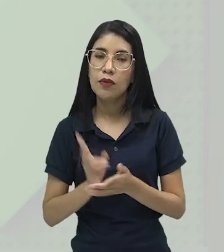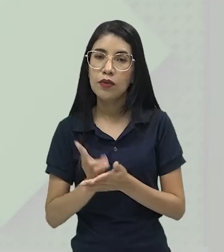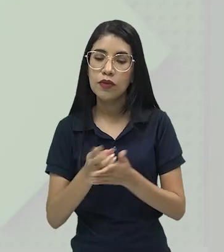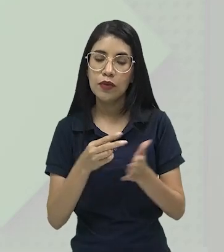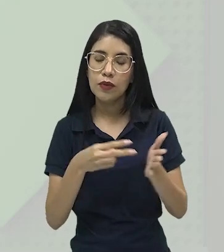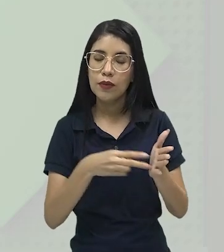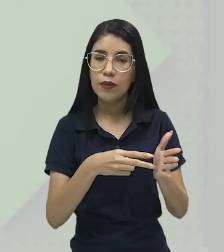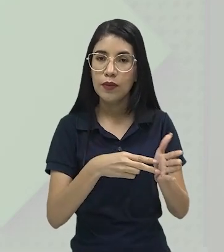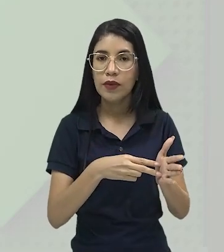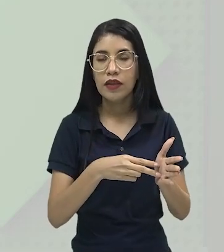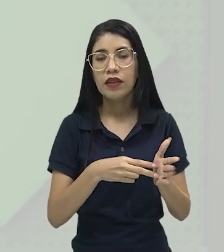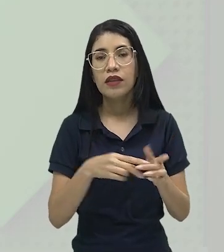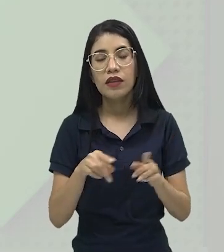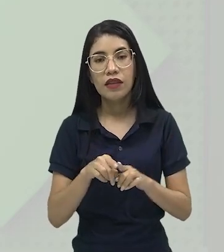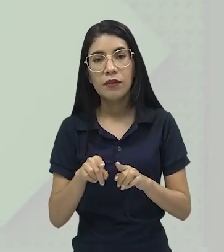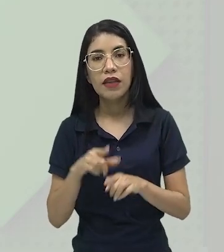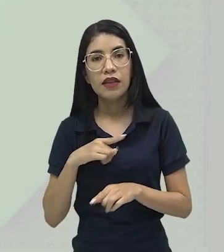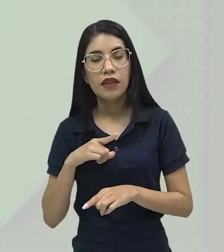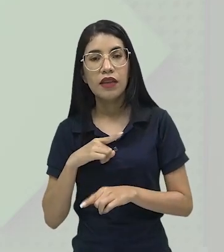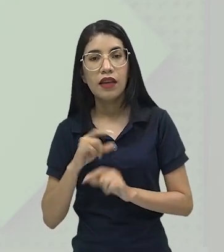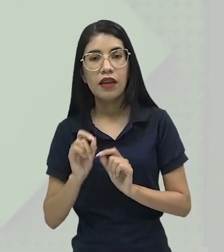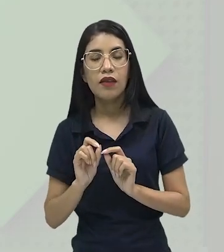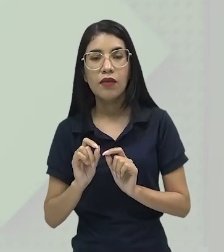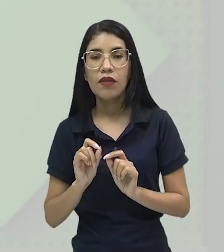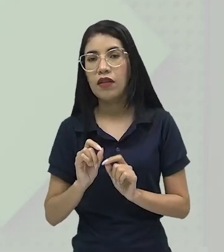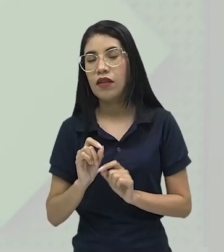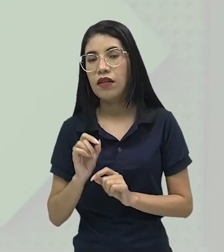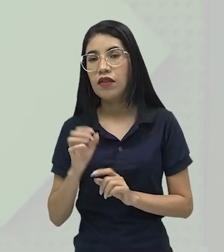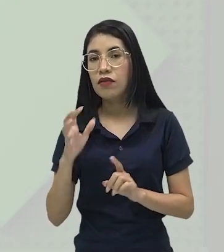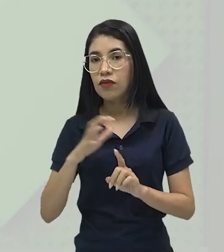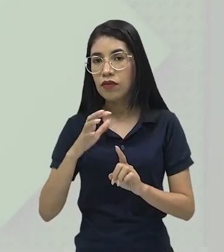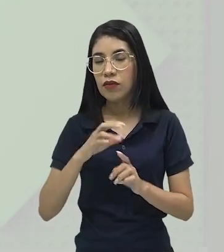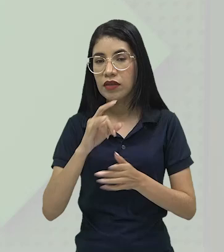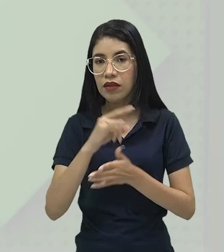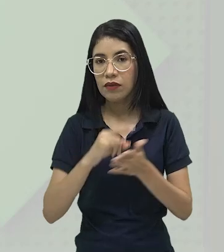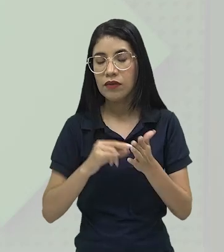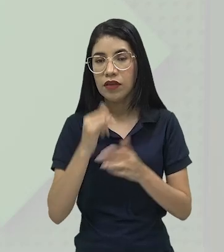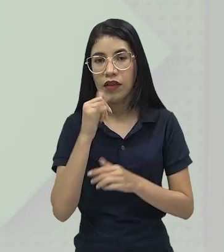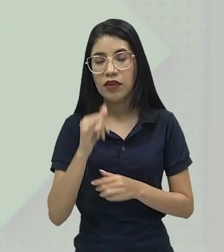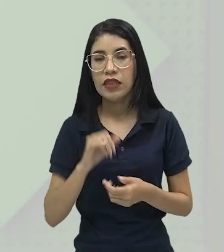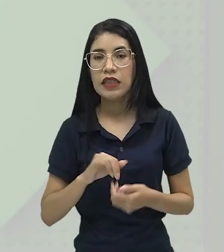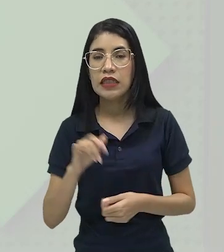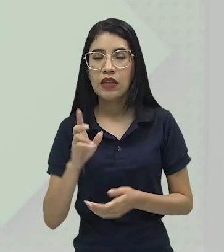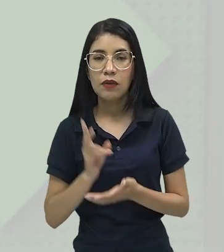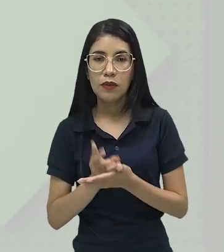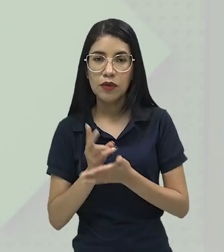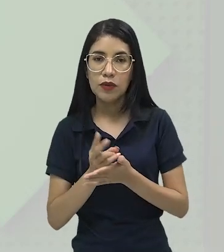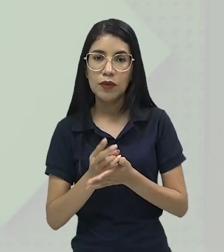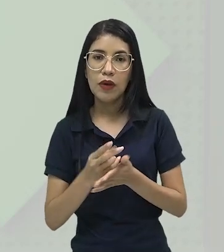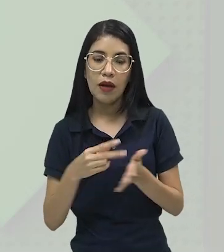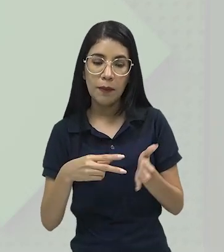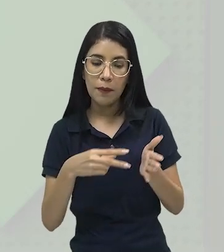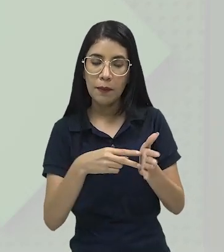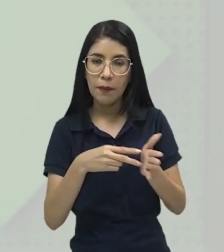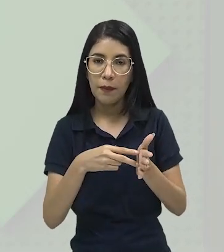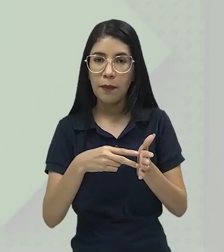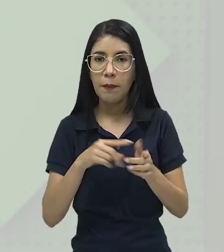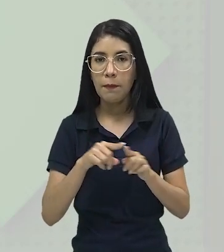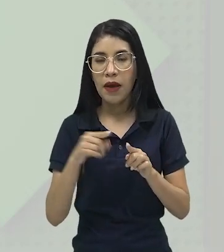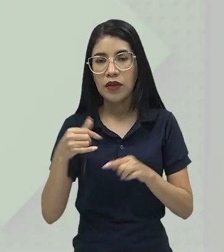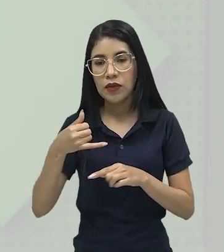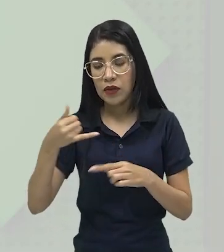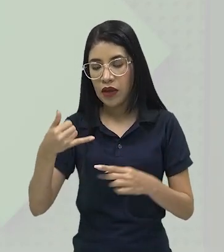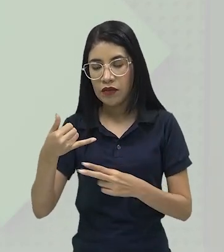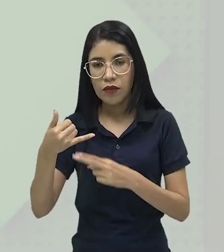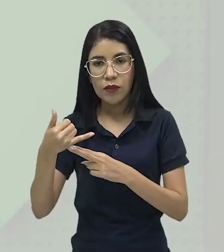faz total diferença, tá? O carregador ali na tomada, mesmo sem estar carregando seu celular, ele está consumindo